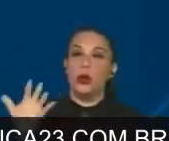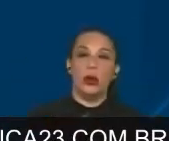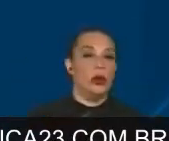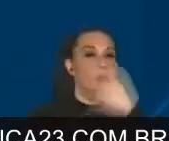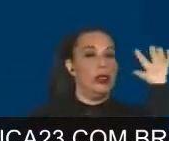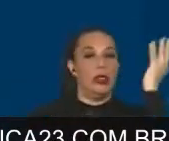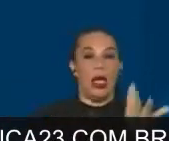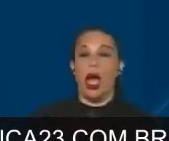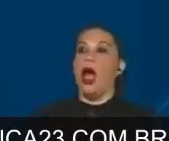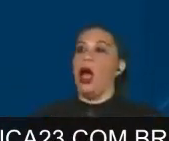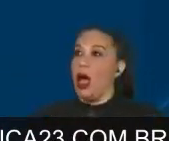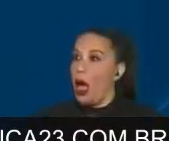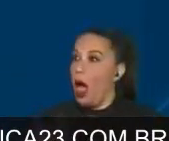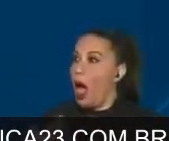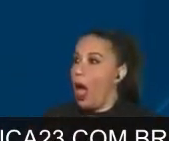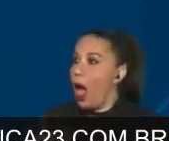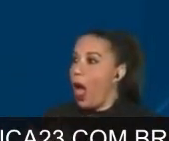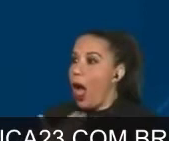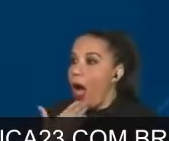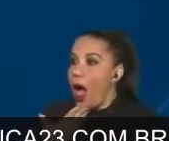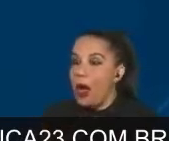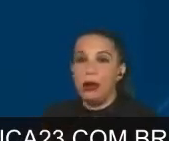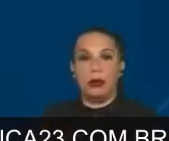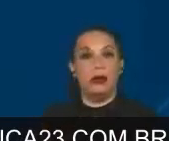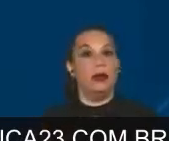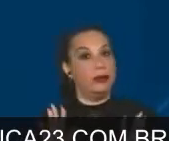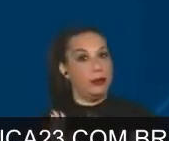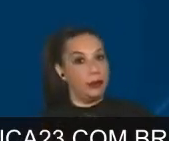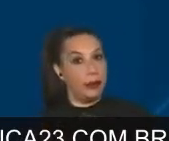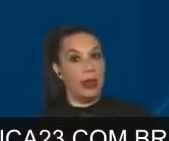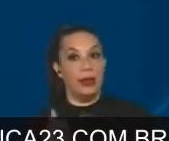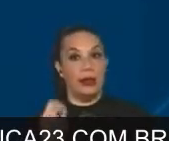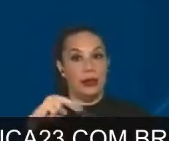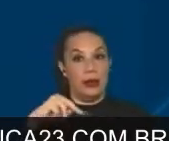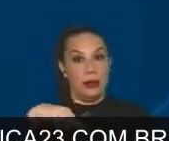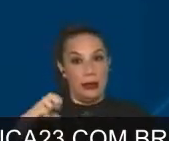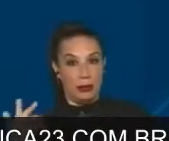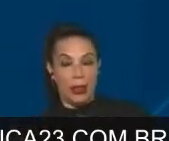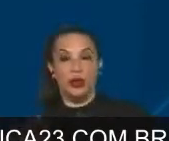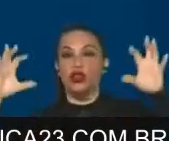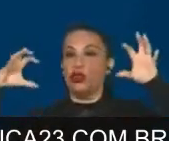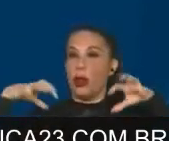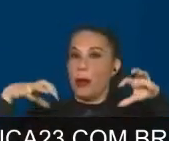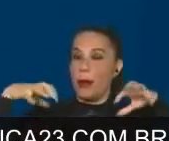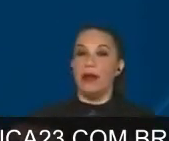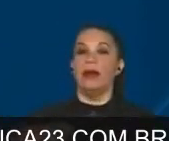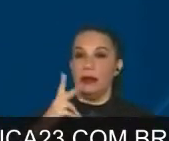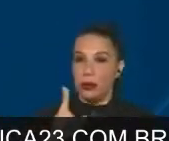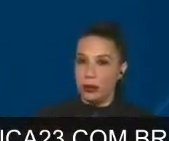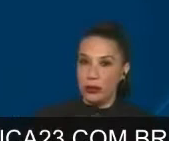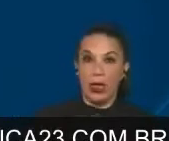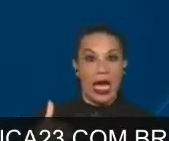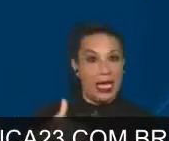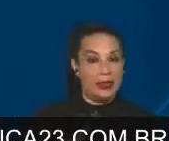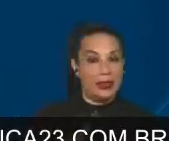É, galera, Lagoa da Prata, aí como é que tá, ó? De acordo com o IMET, as pancadas de chuva persistem pelo menos até